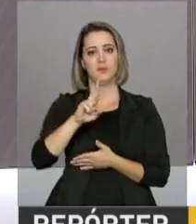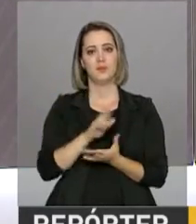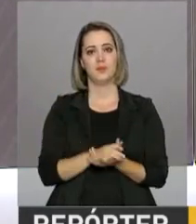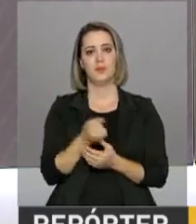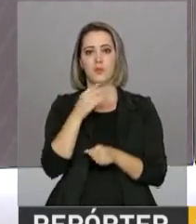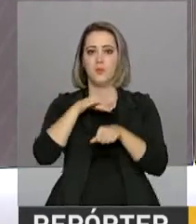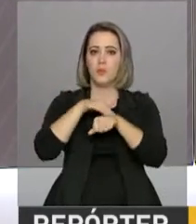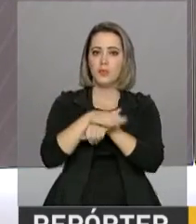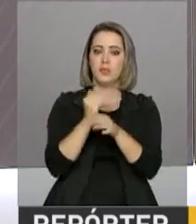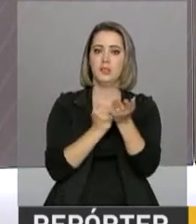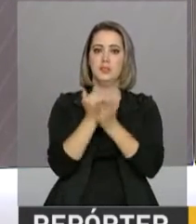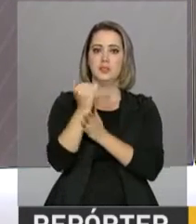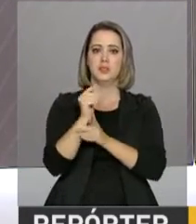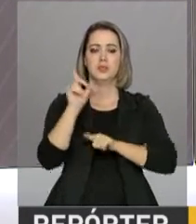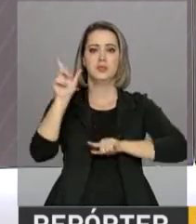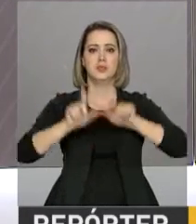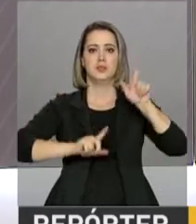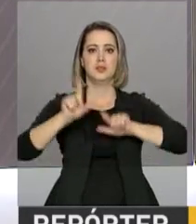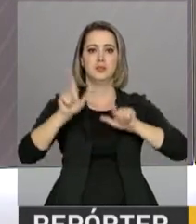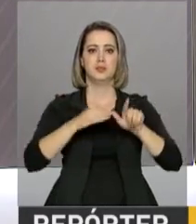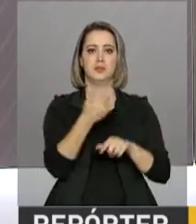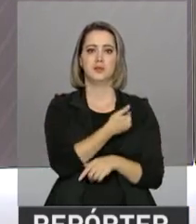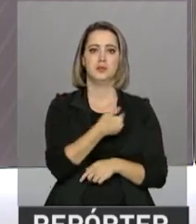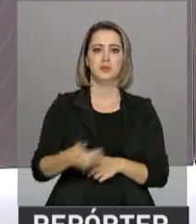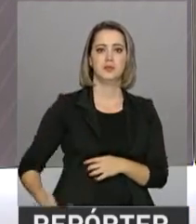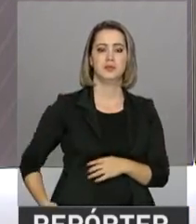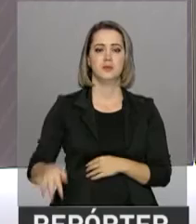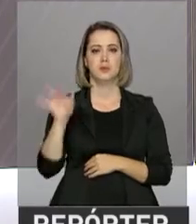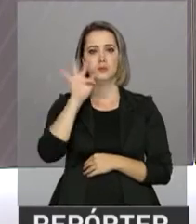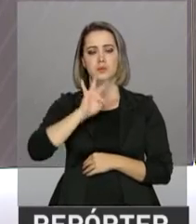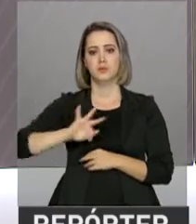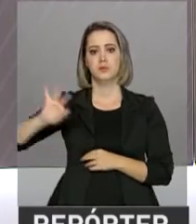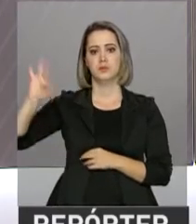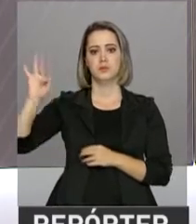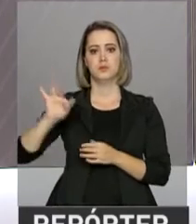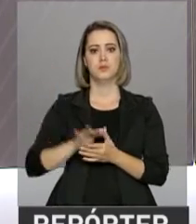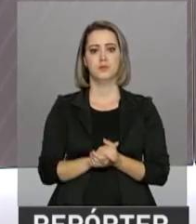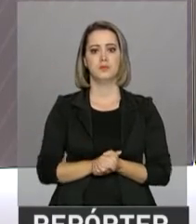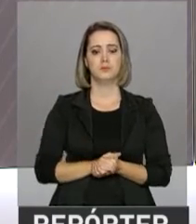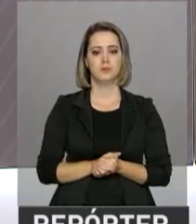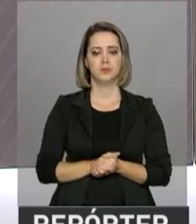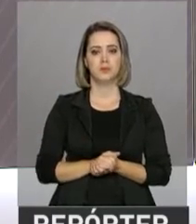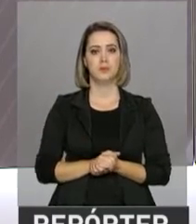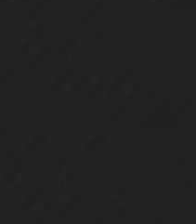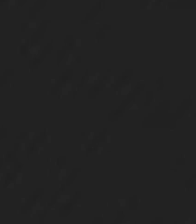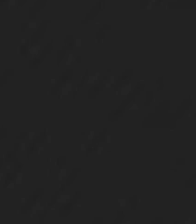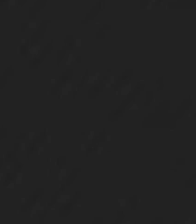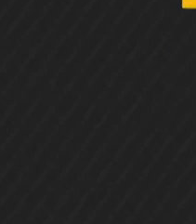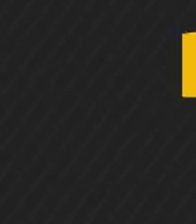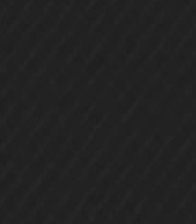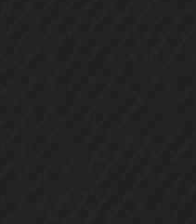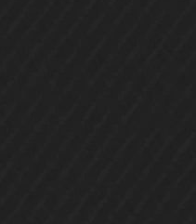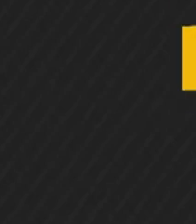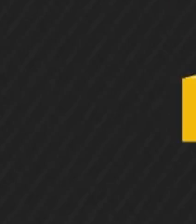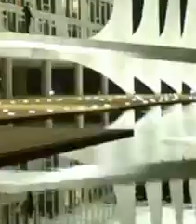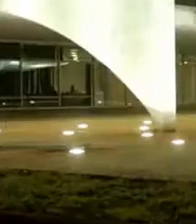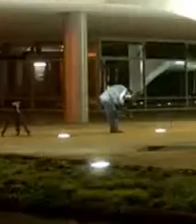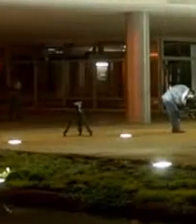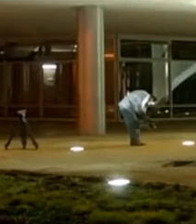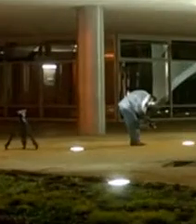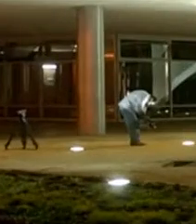Uma ótima noite para você. Continue com a gente aqui na NBR, a TV do Governo Federal.